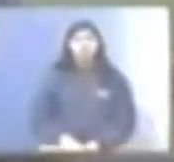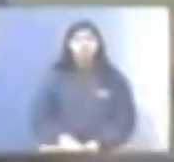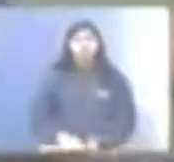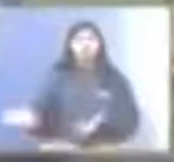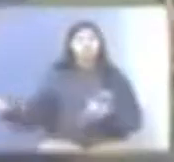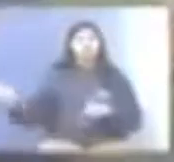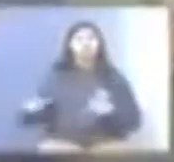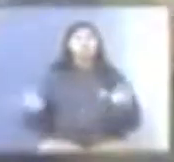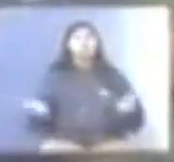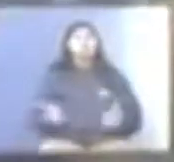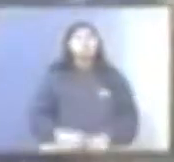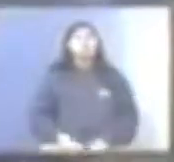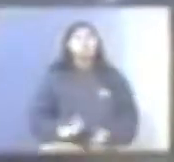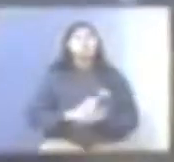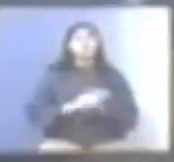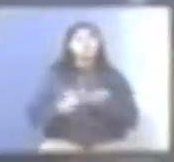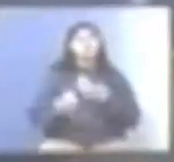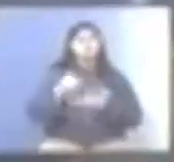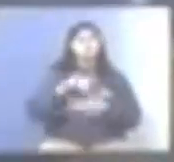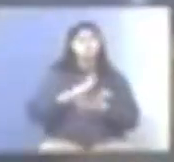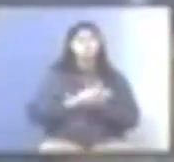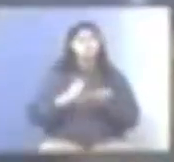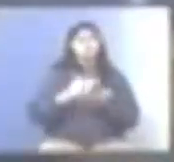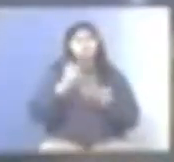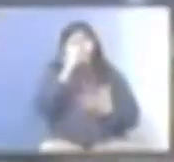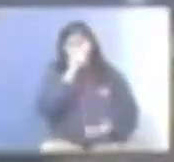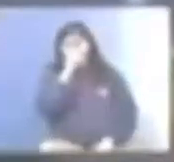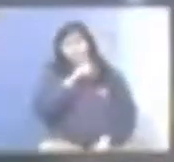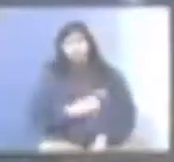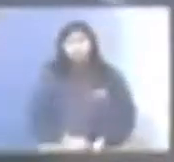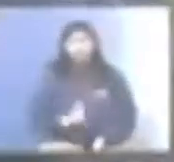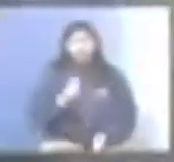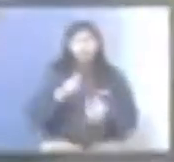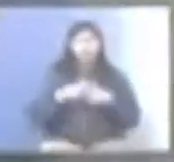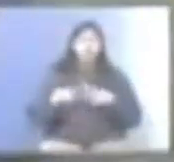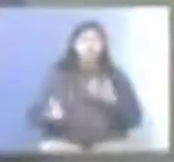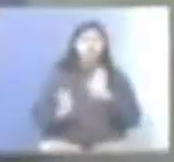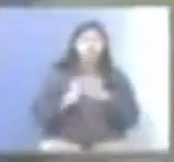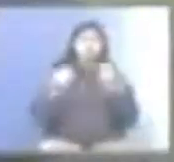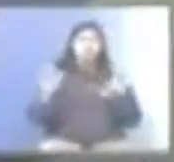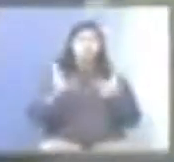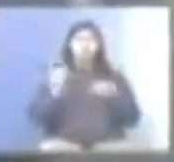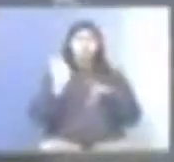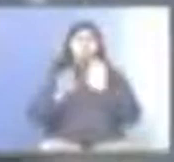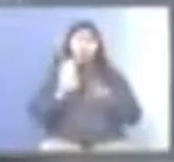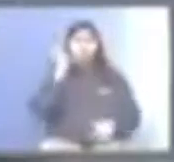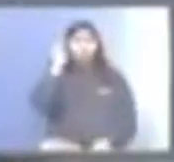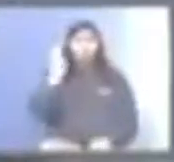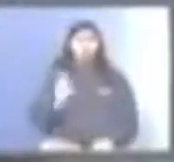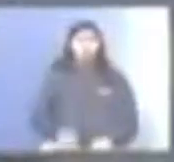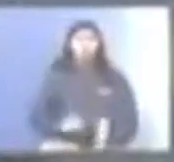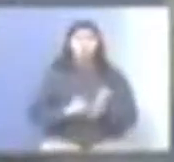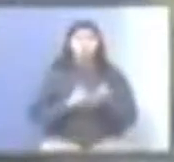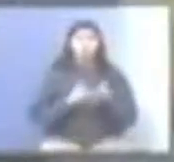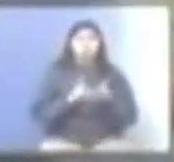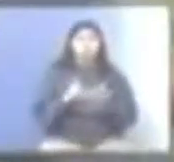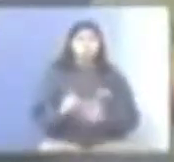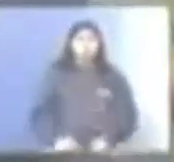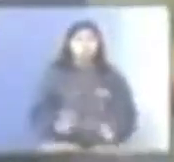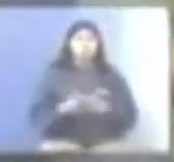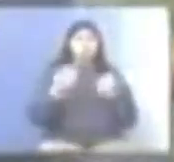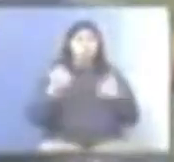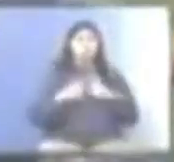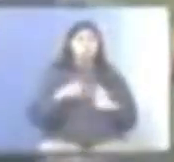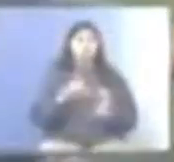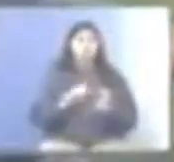Jovem, quando você começa a entrar no caminho da mentira, você está abrindo uma grande porta para a ação do inimigo. E a palavra